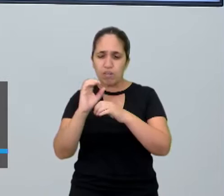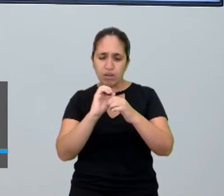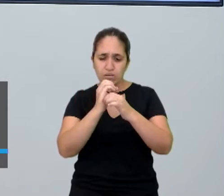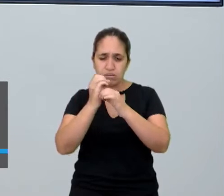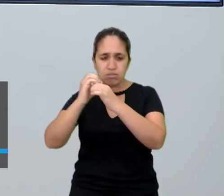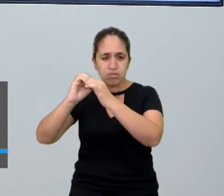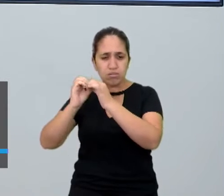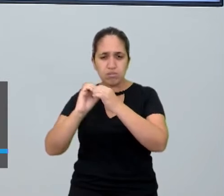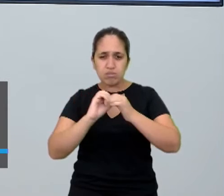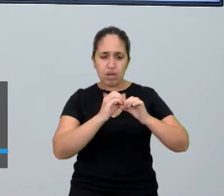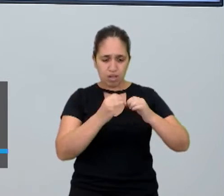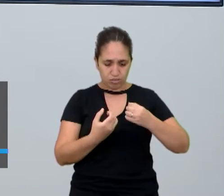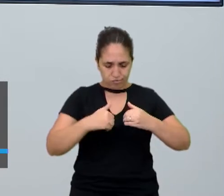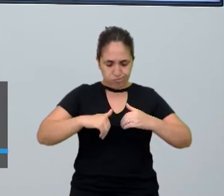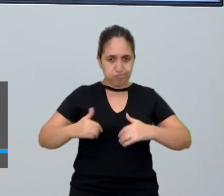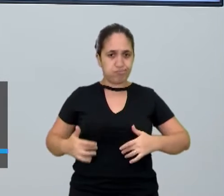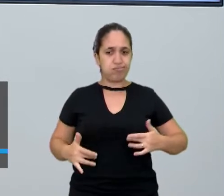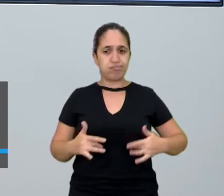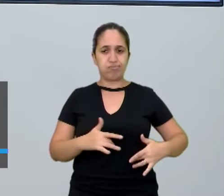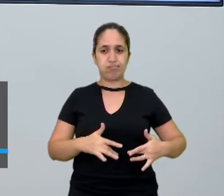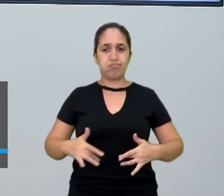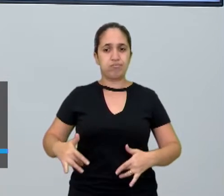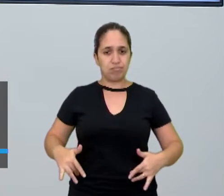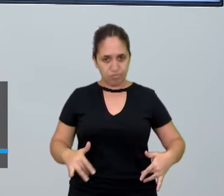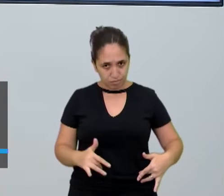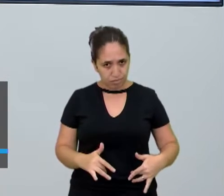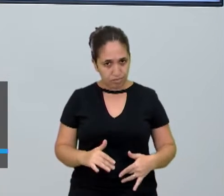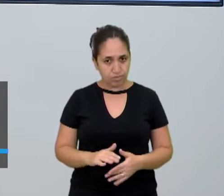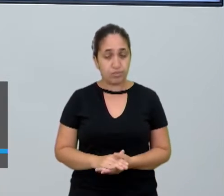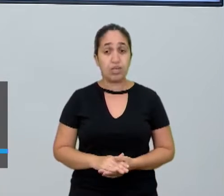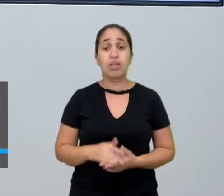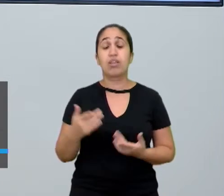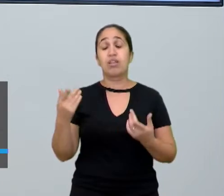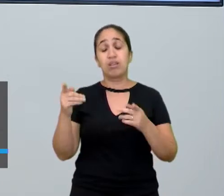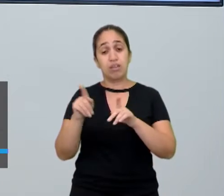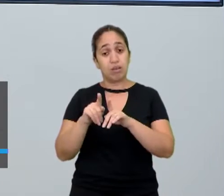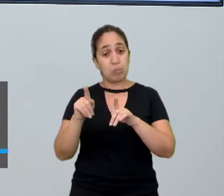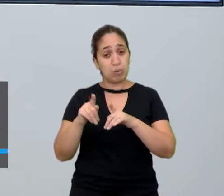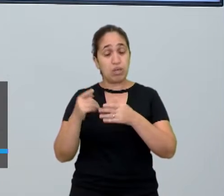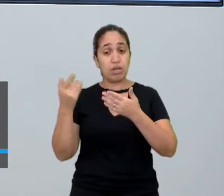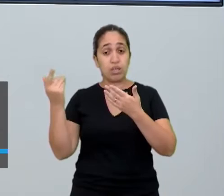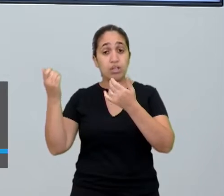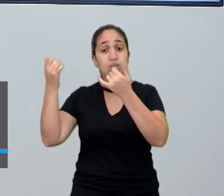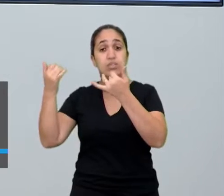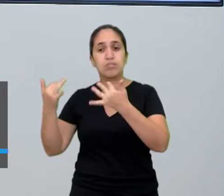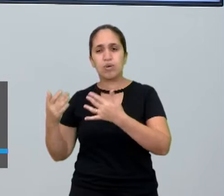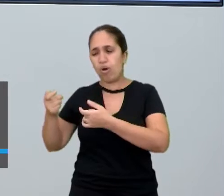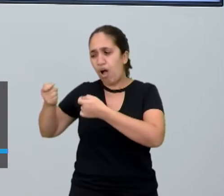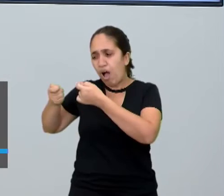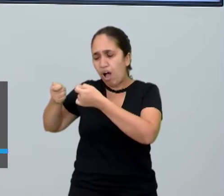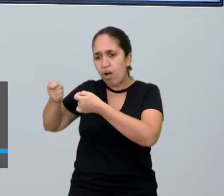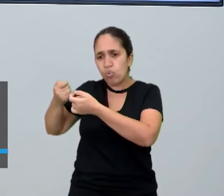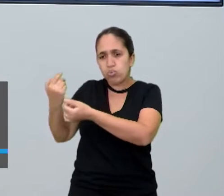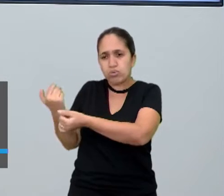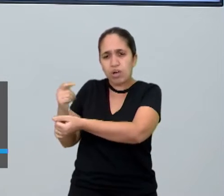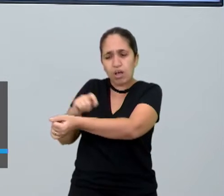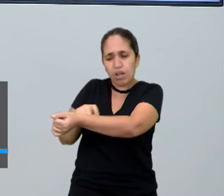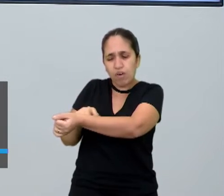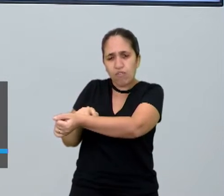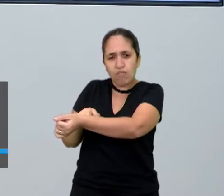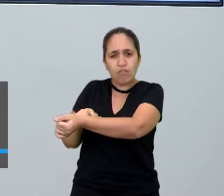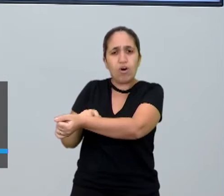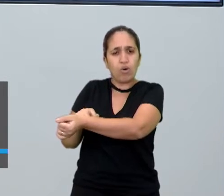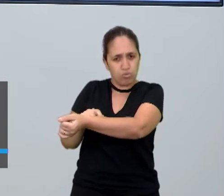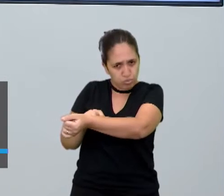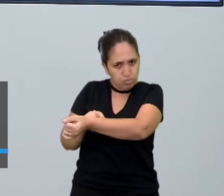alvo que estão situados dentro de órgãos alvo. E então falei também para vocês aí dos reguladores nervosos, aquilo que faz parte então